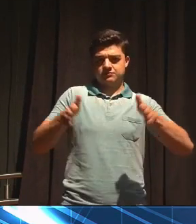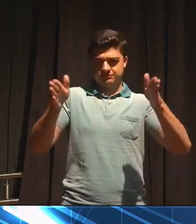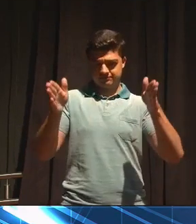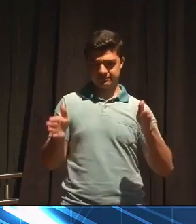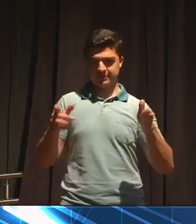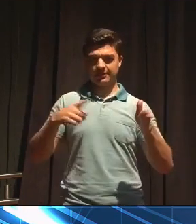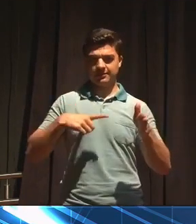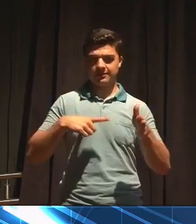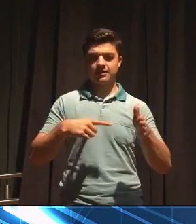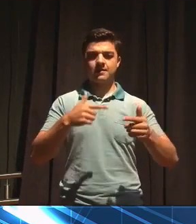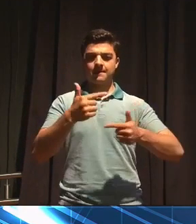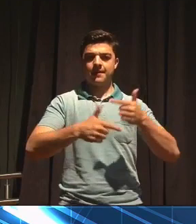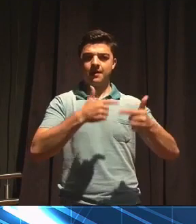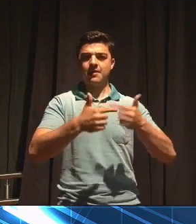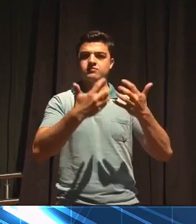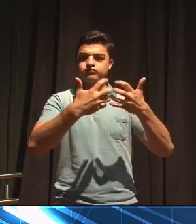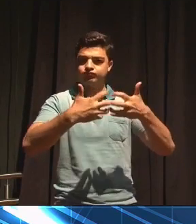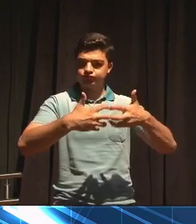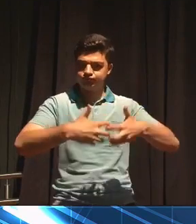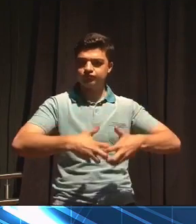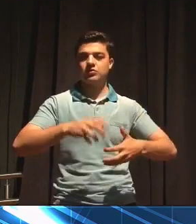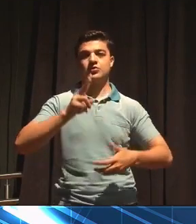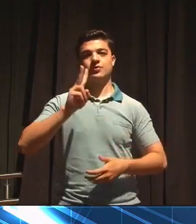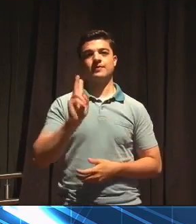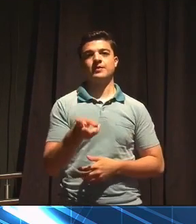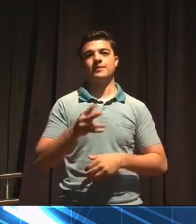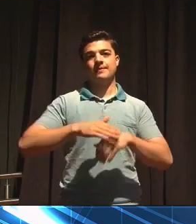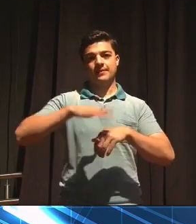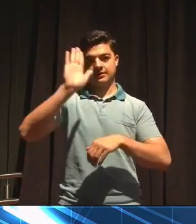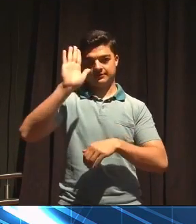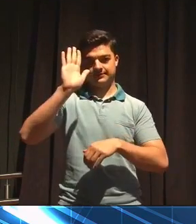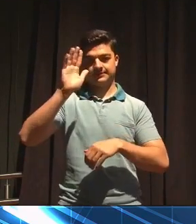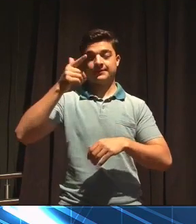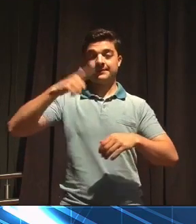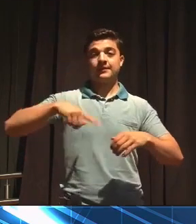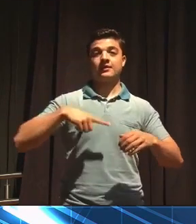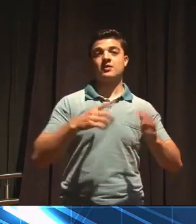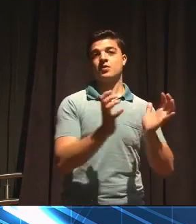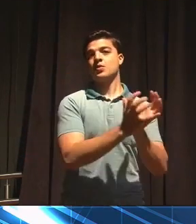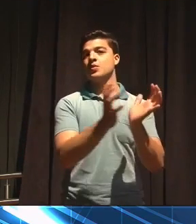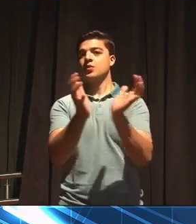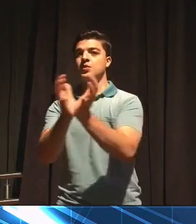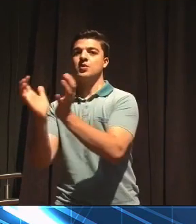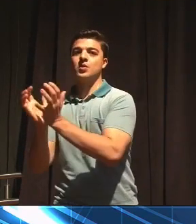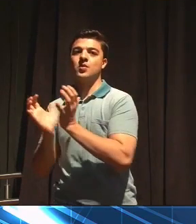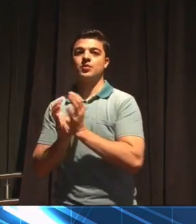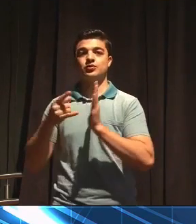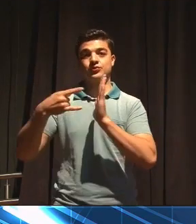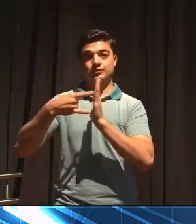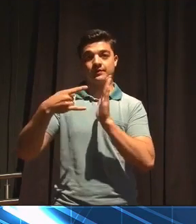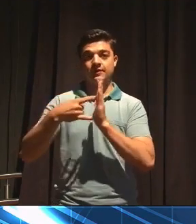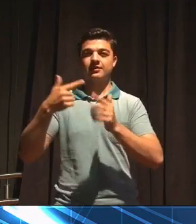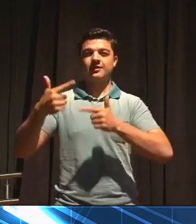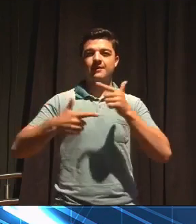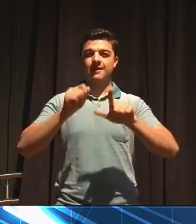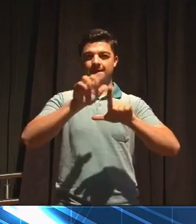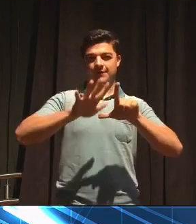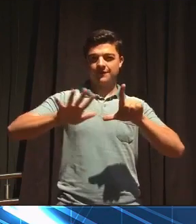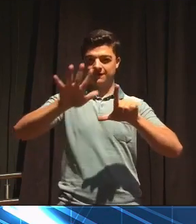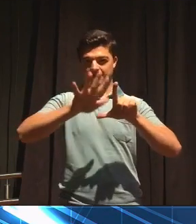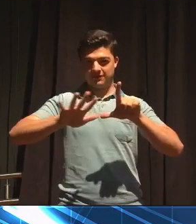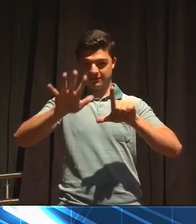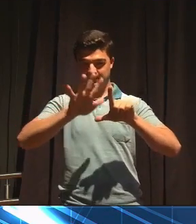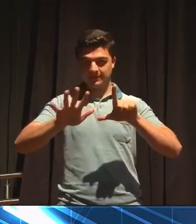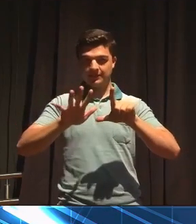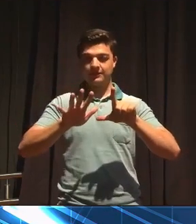por dia. A gente tem 35 times de desenvolvimento, que são squads de negócio, trabalhando em cima da nossa plataforma,